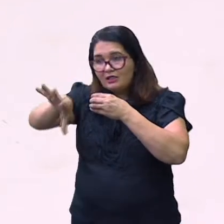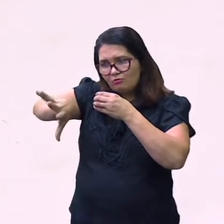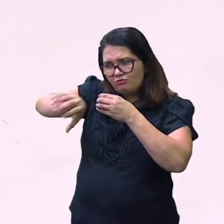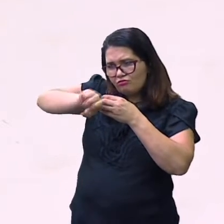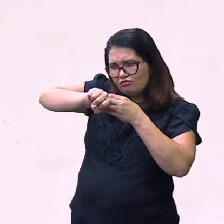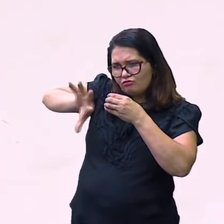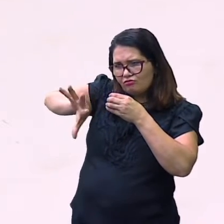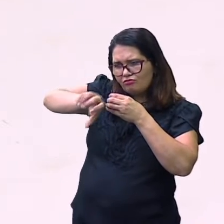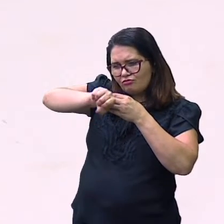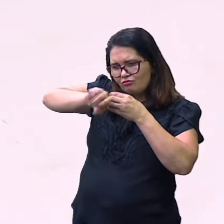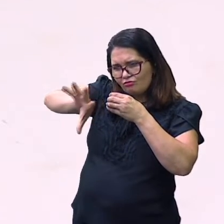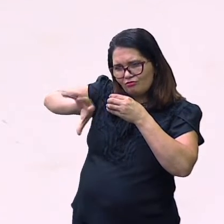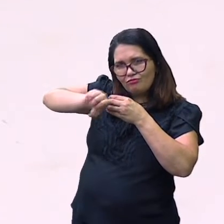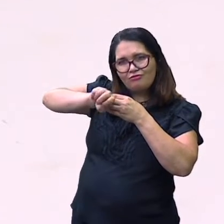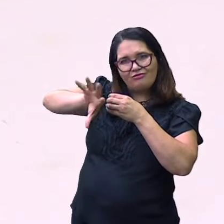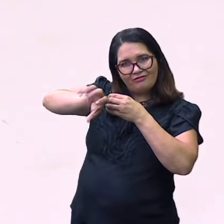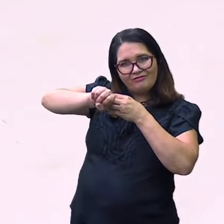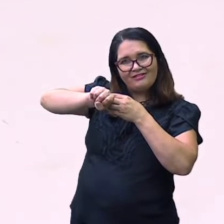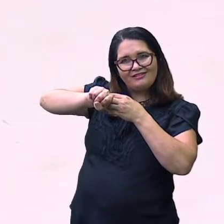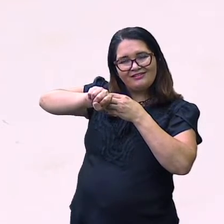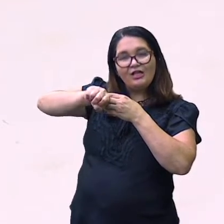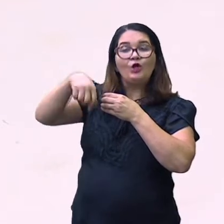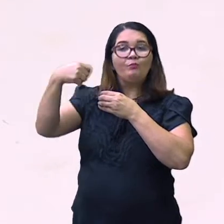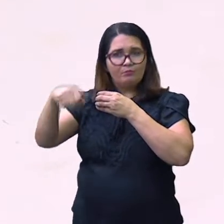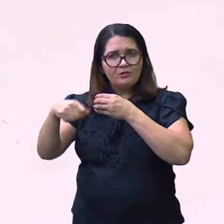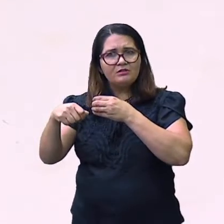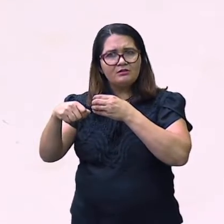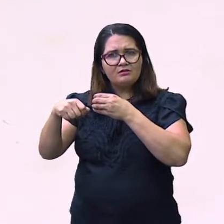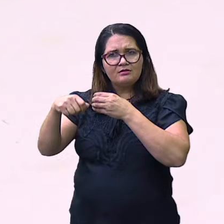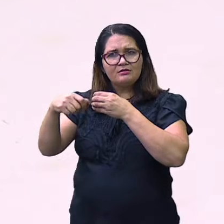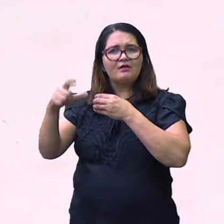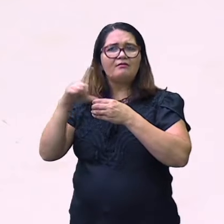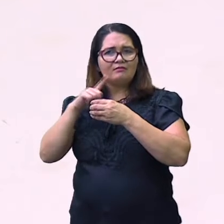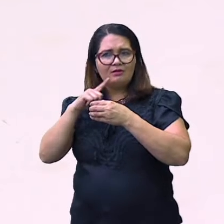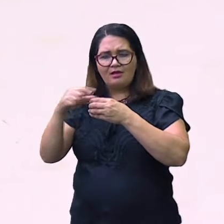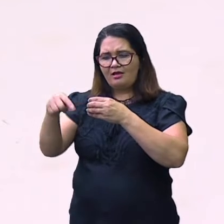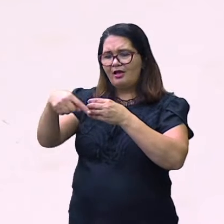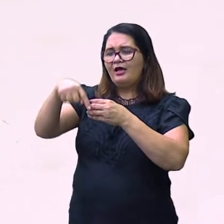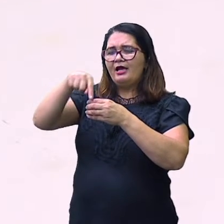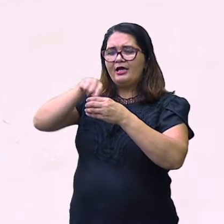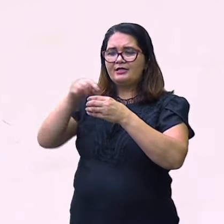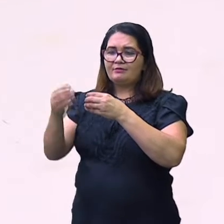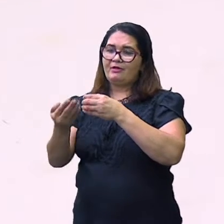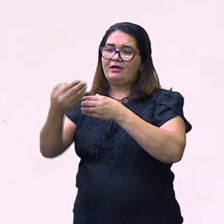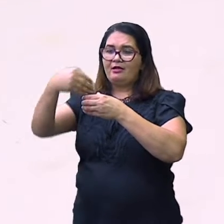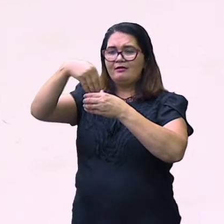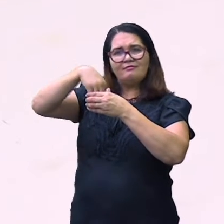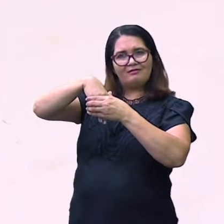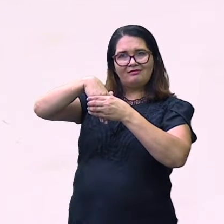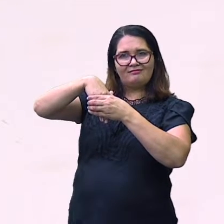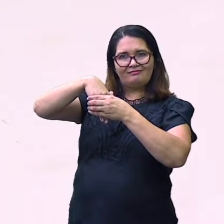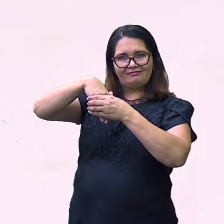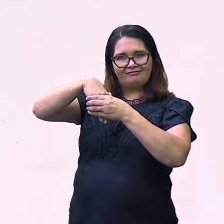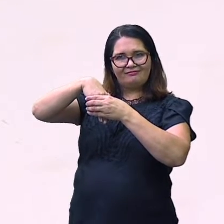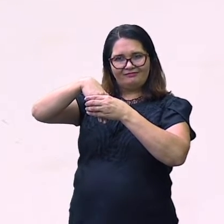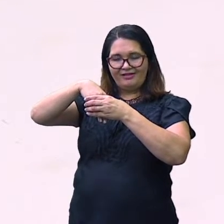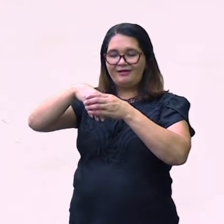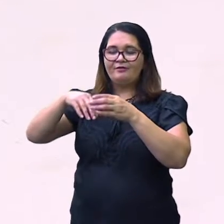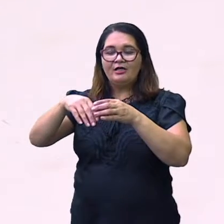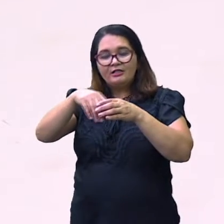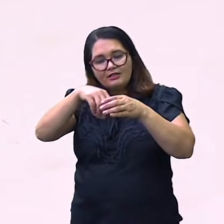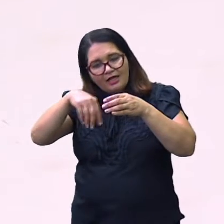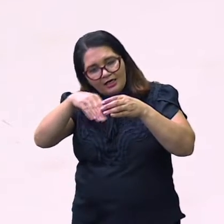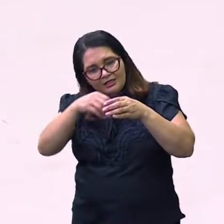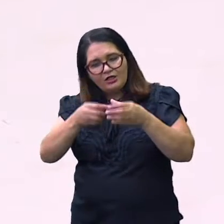fora. E monta toda essa estrutura. Essa estrutura aqui que a gente está montando é a